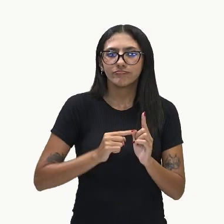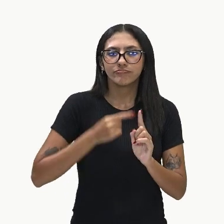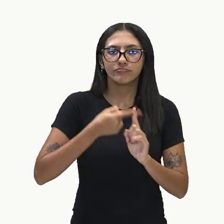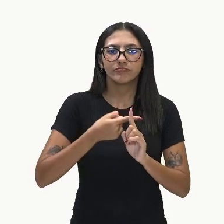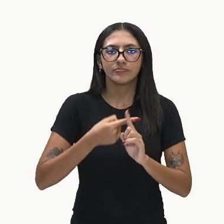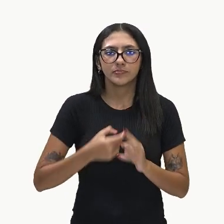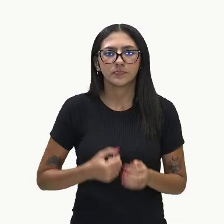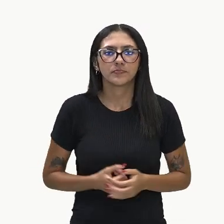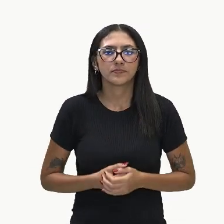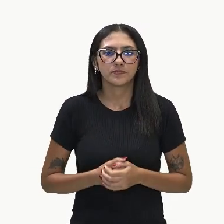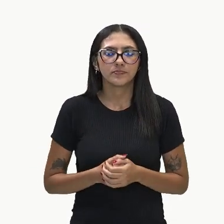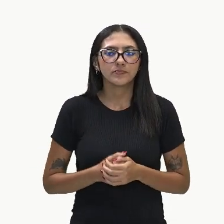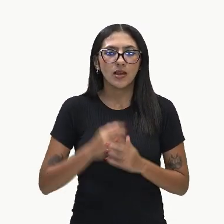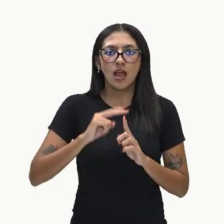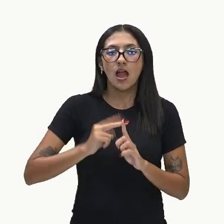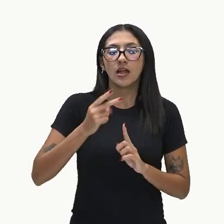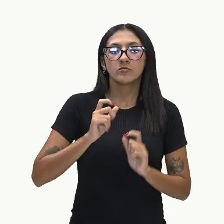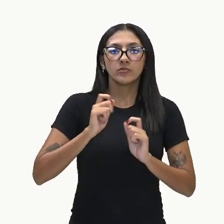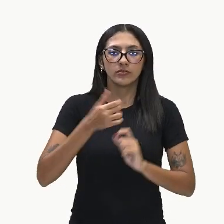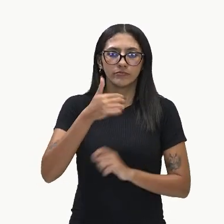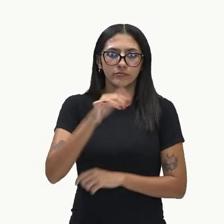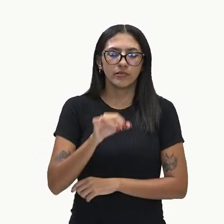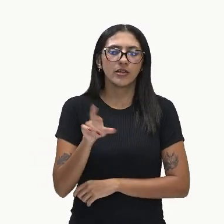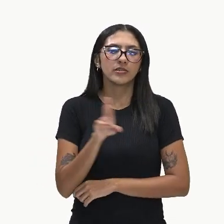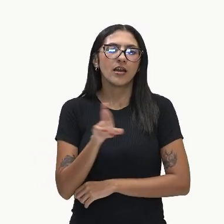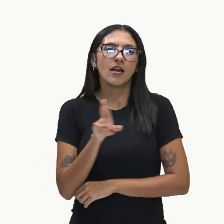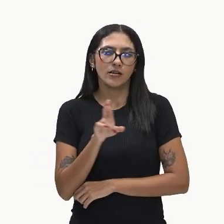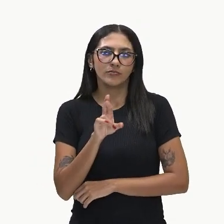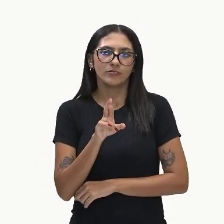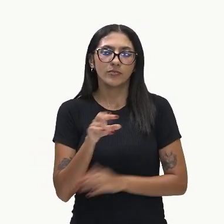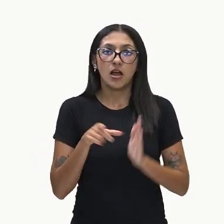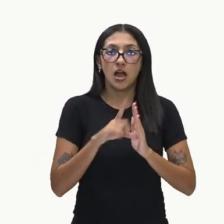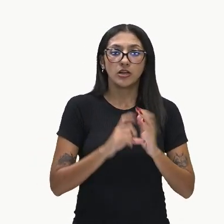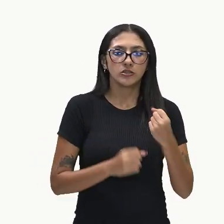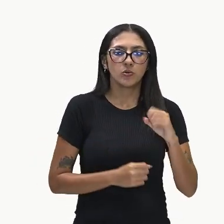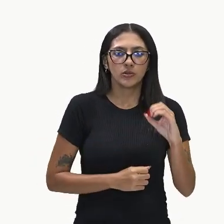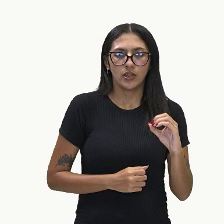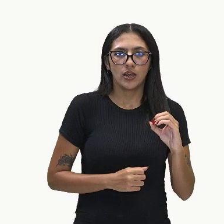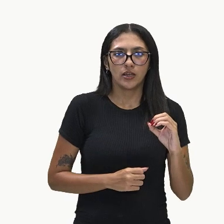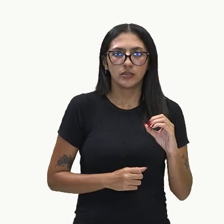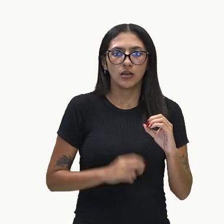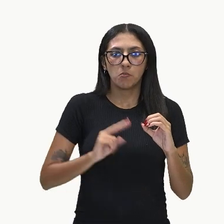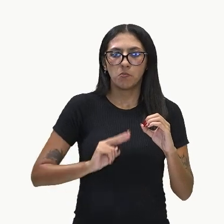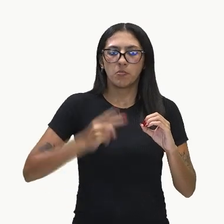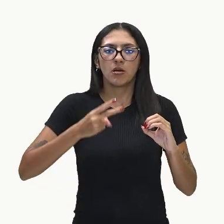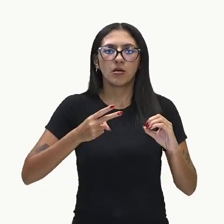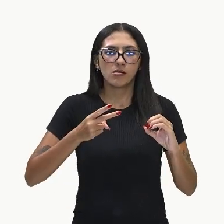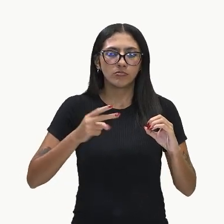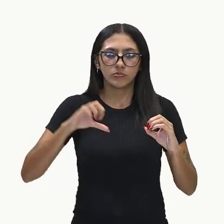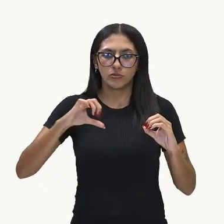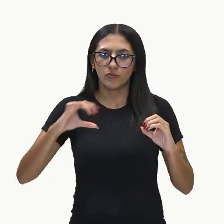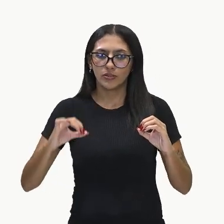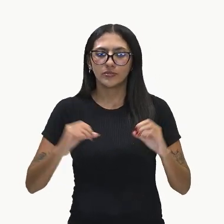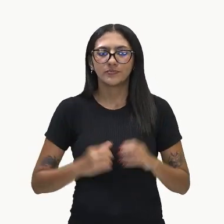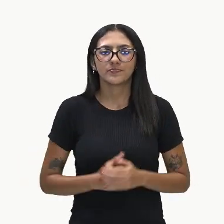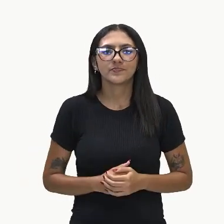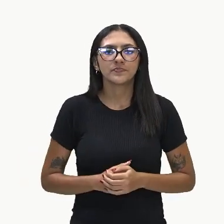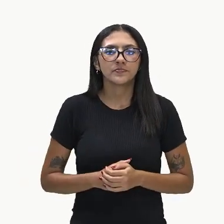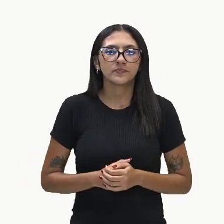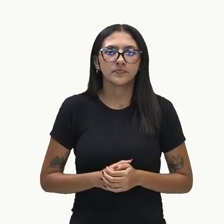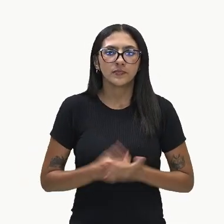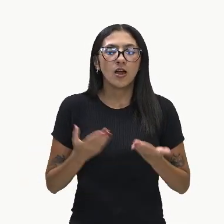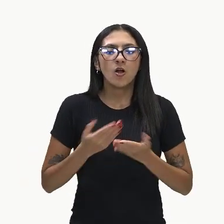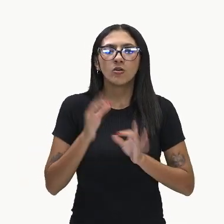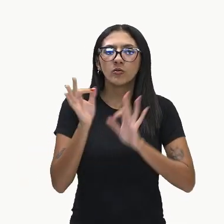acréscimo? Aumentou 10 reais, ele era 80 e passou a ser 90. Calculando em porcentagem, ó, a gente vai ver,